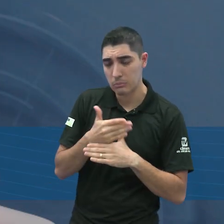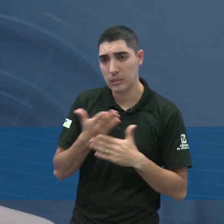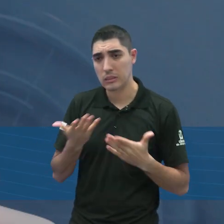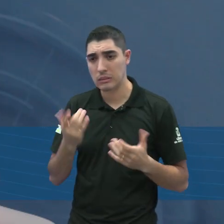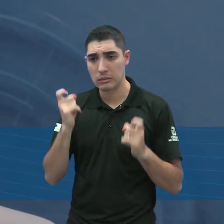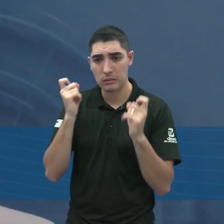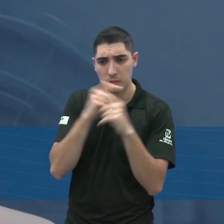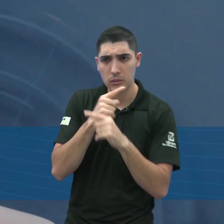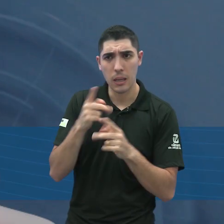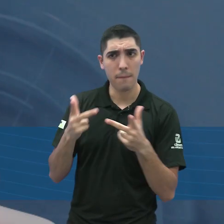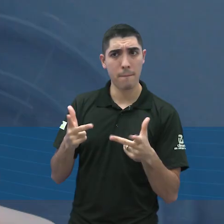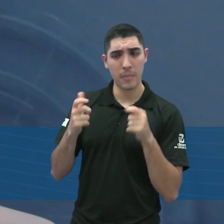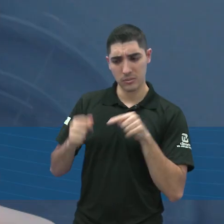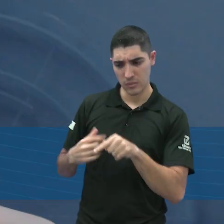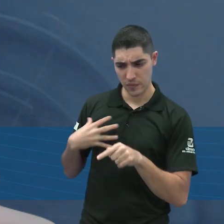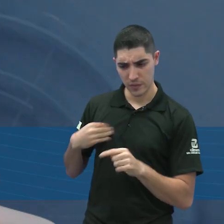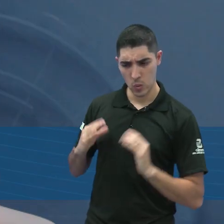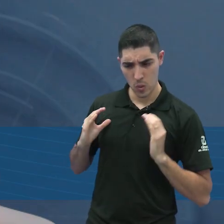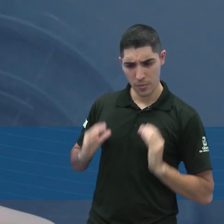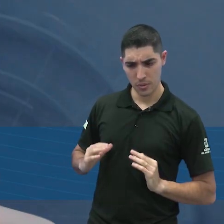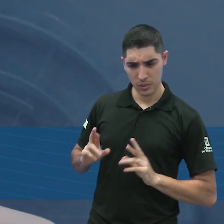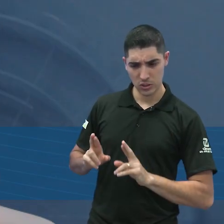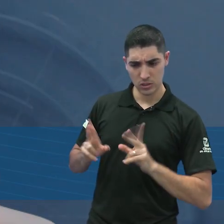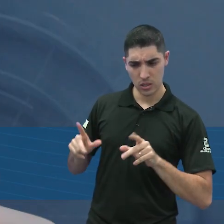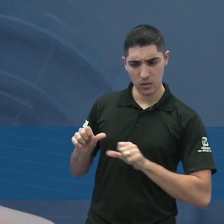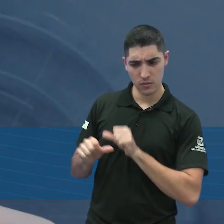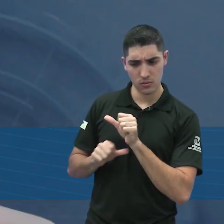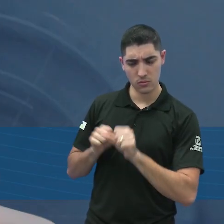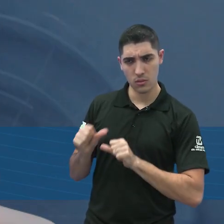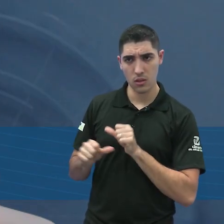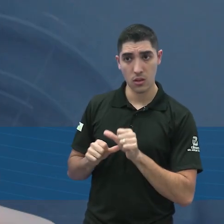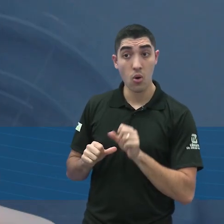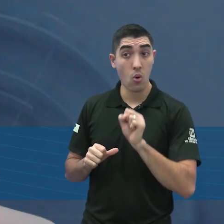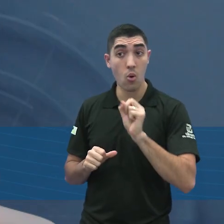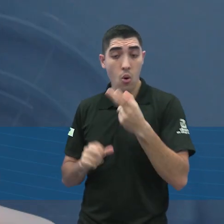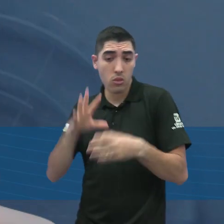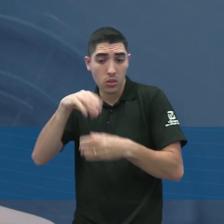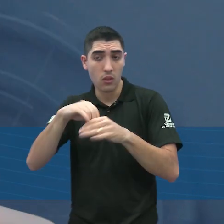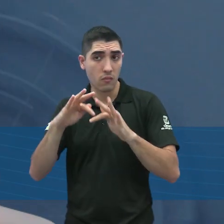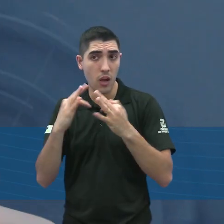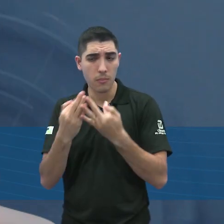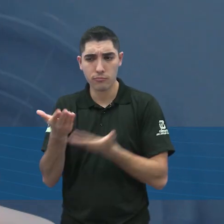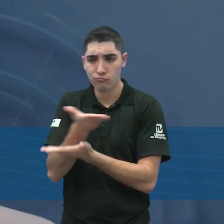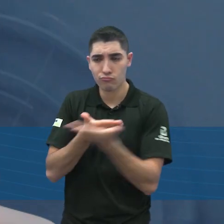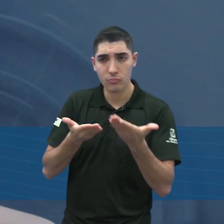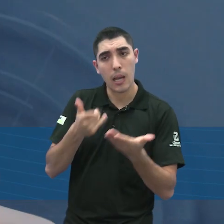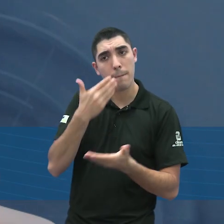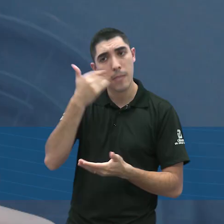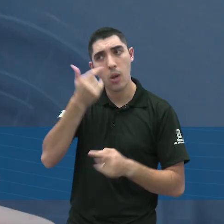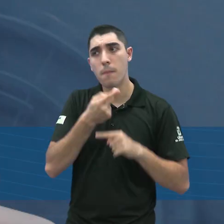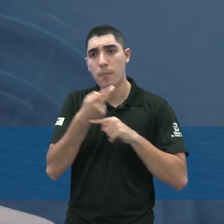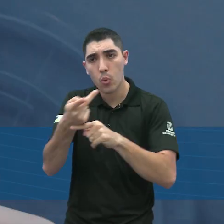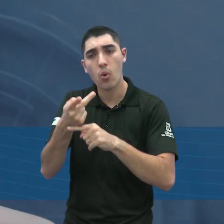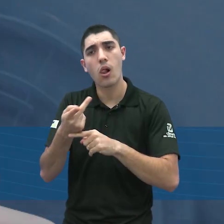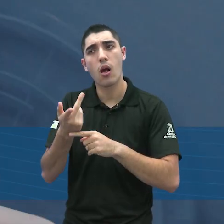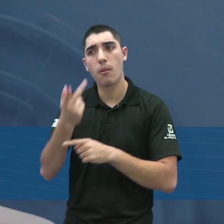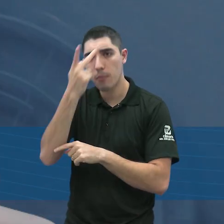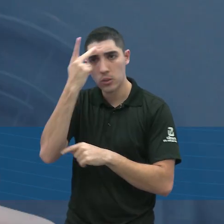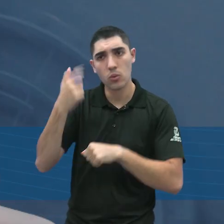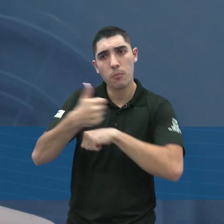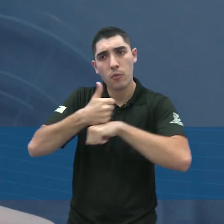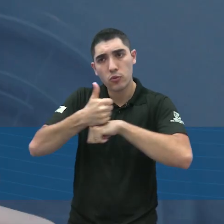olhando um comportamento um pouco estranho ali do filho, ou mesmo a dinâmica ali familiar, não é? Sempre procurar ajuda,